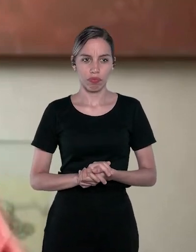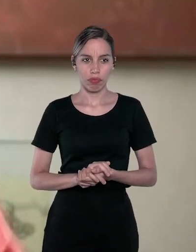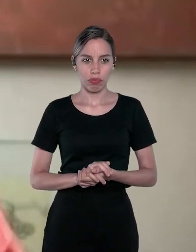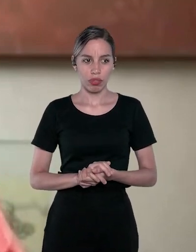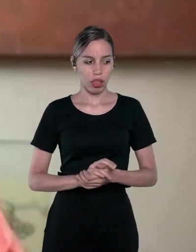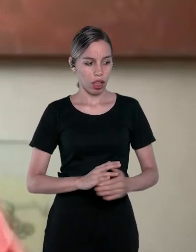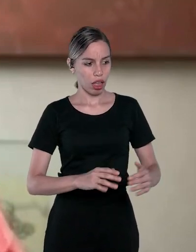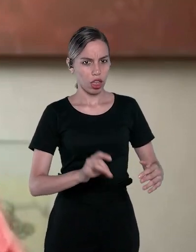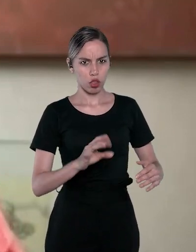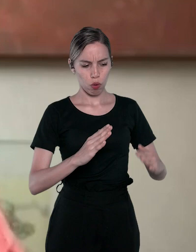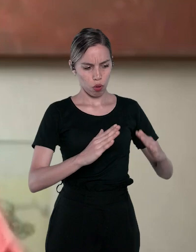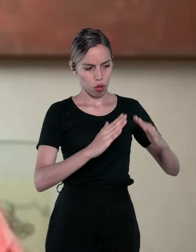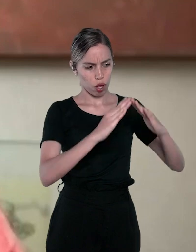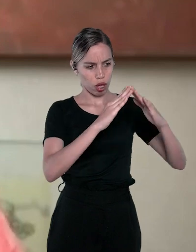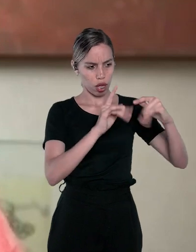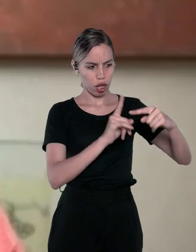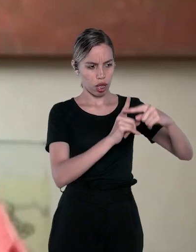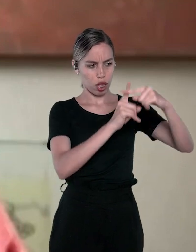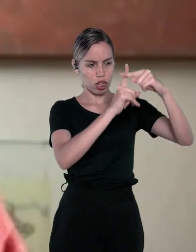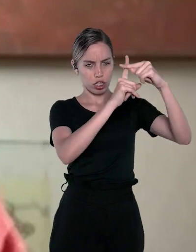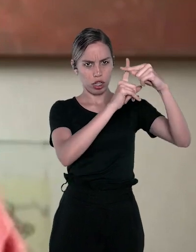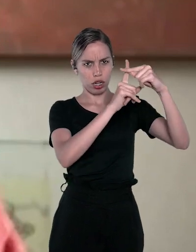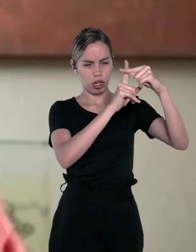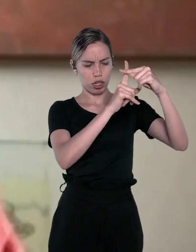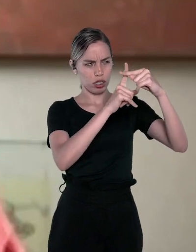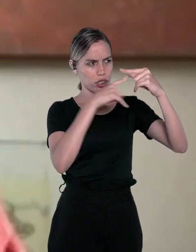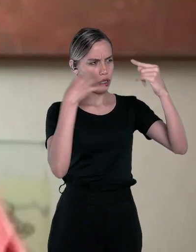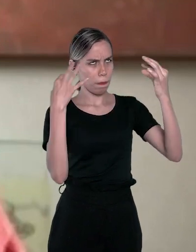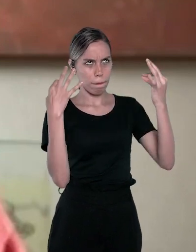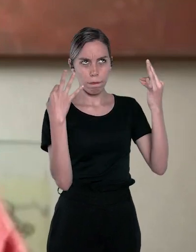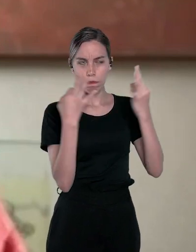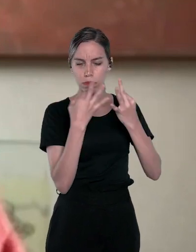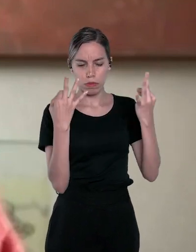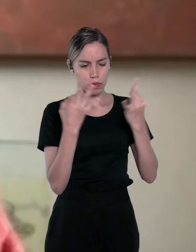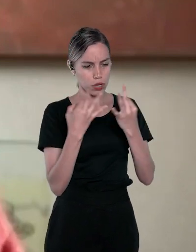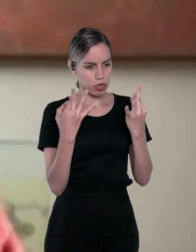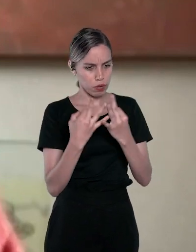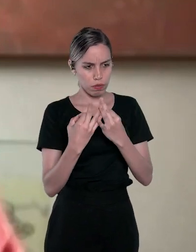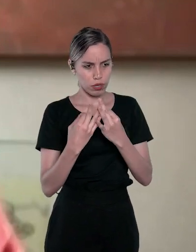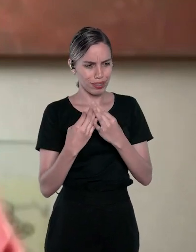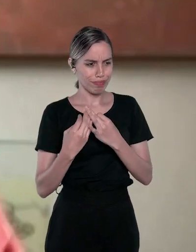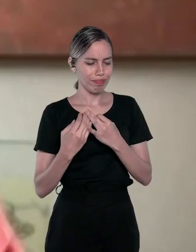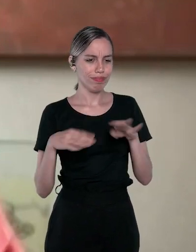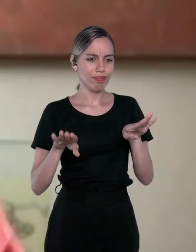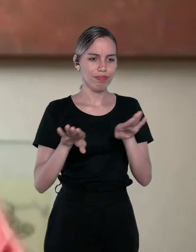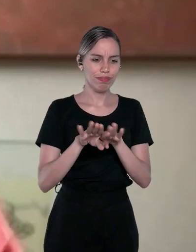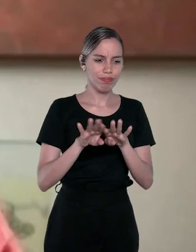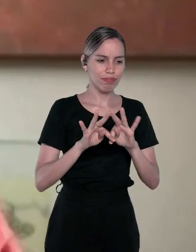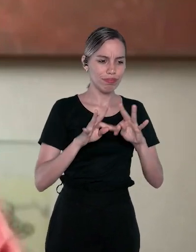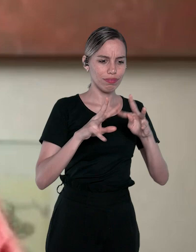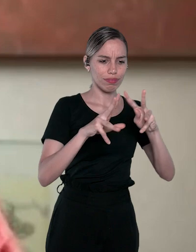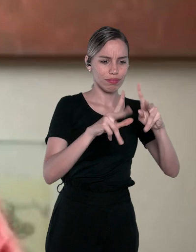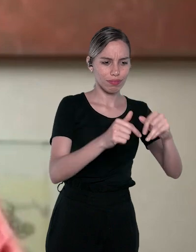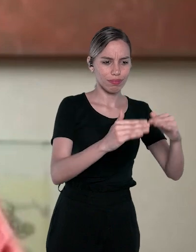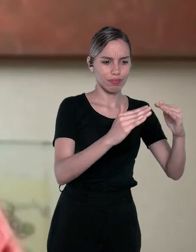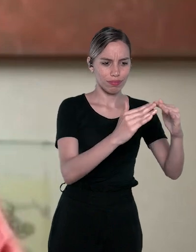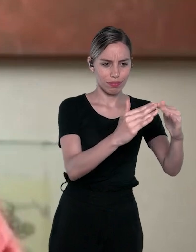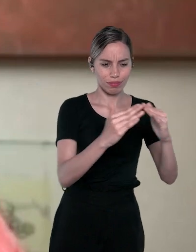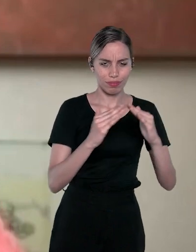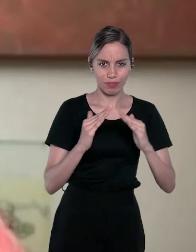inclusive sua igreja matriz magnífica, e todo o ambiente que é